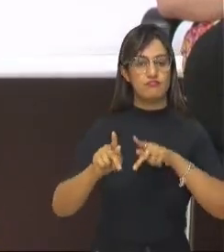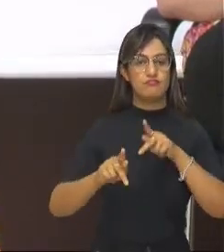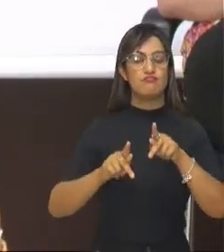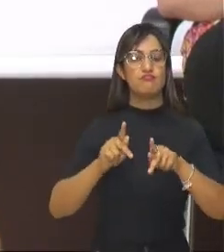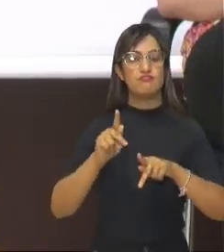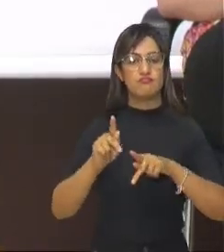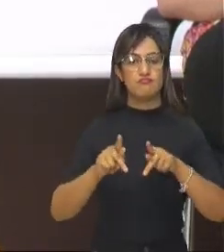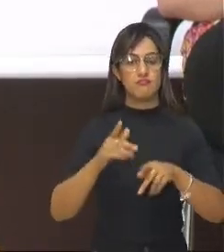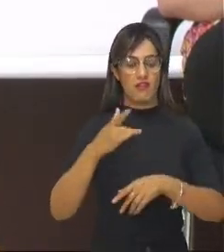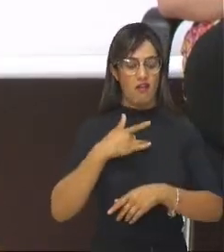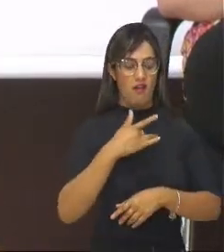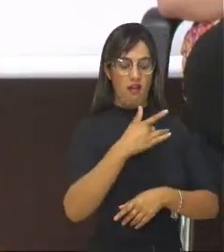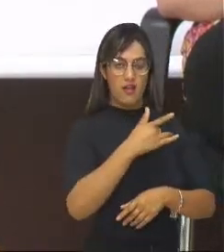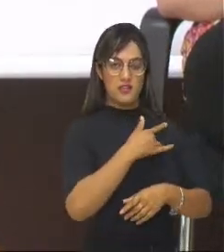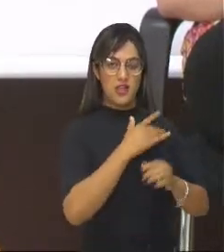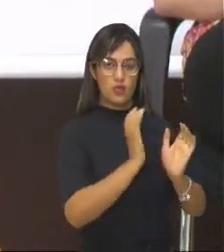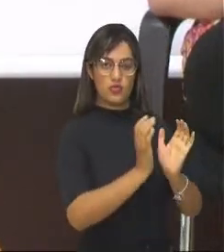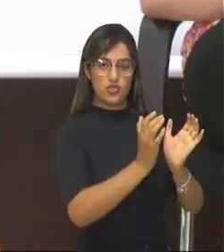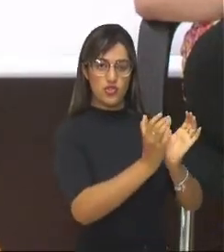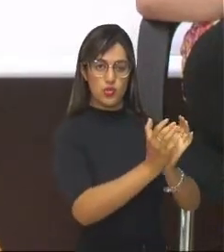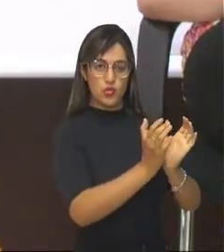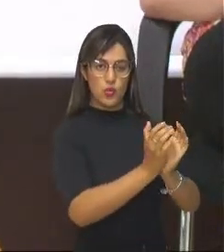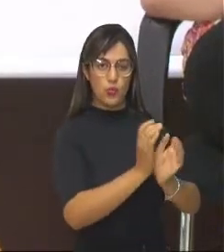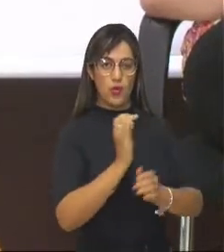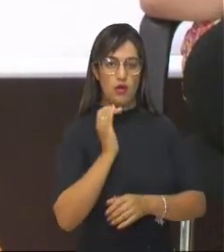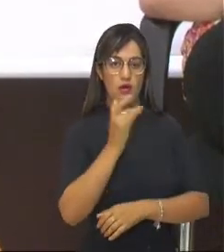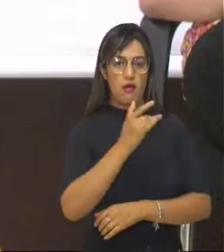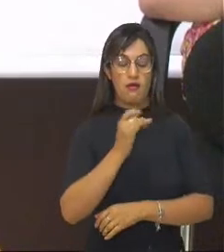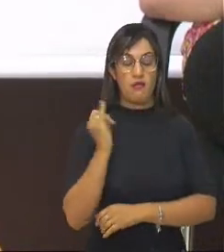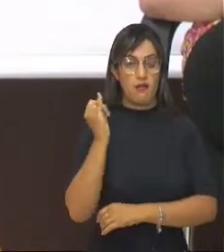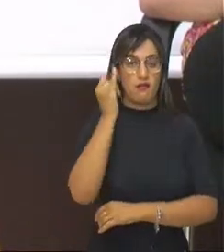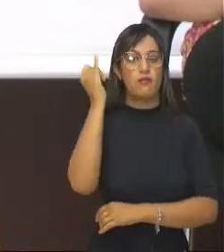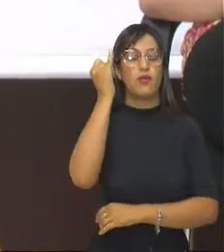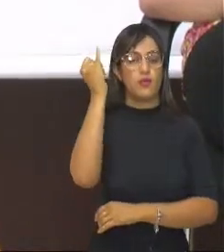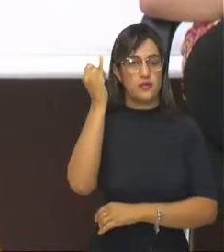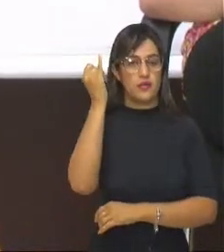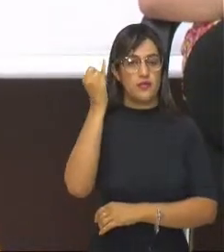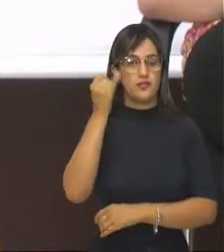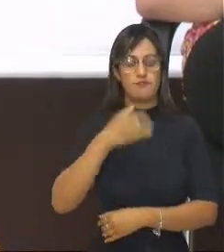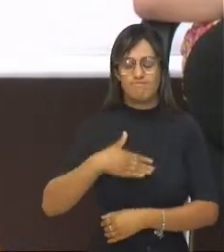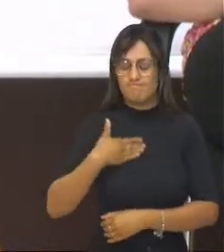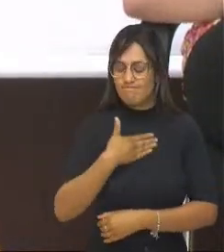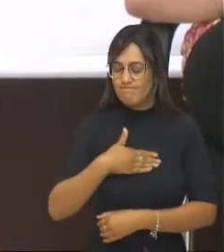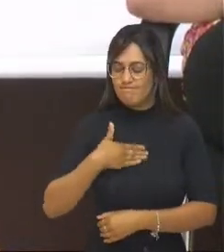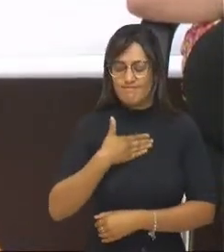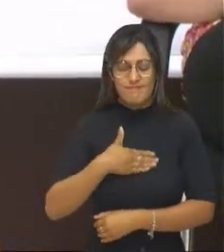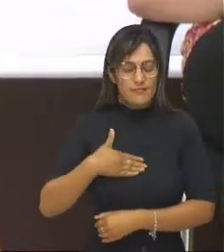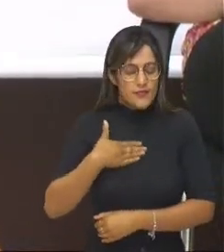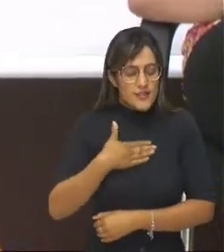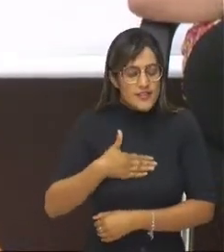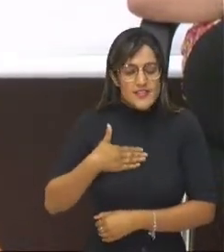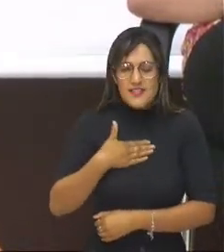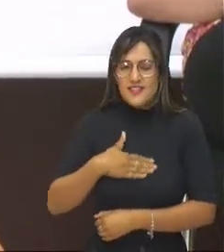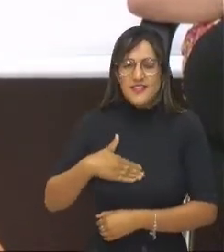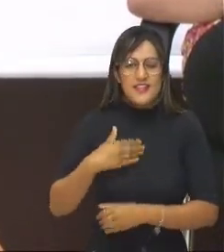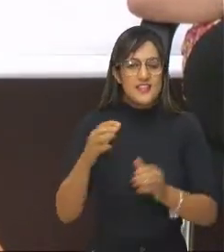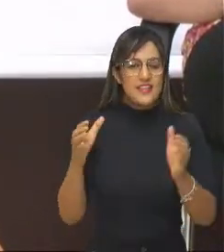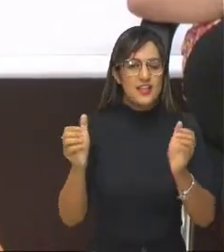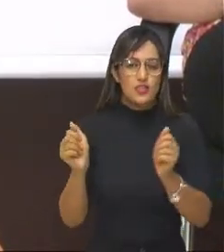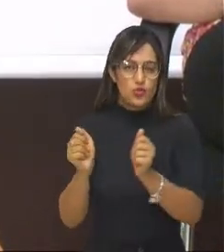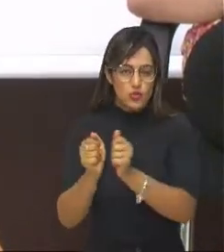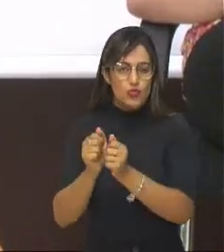da saúde coletiva já diz que é importante os condicionantes. Então, é um prazer enorme, enorme estar aqui com